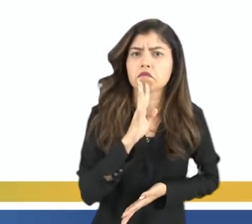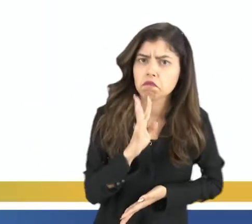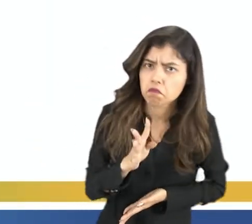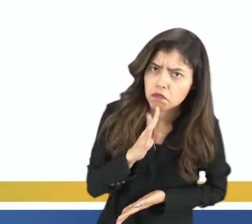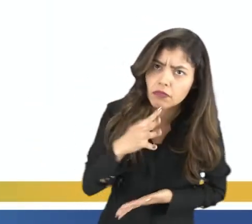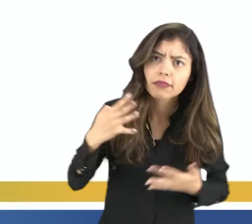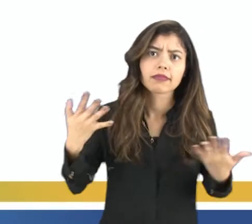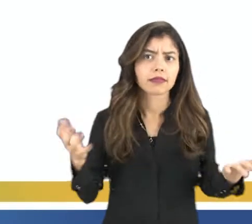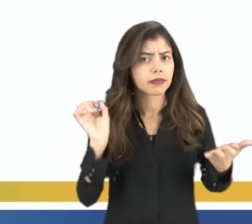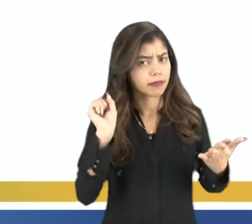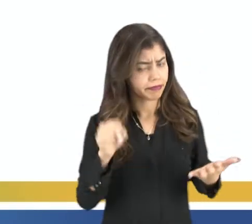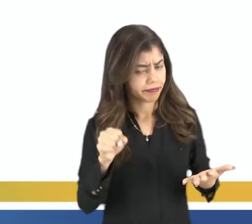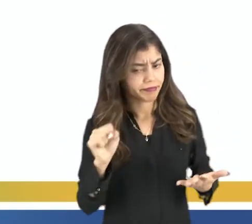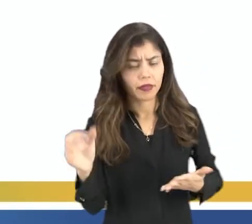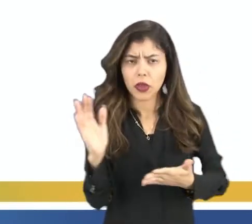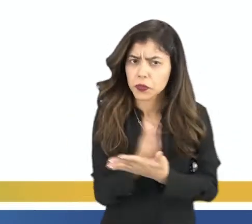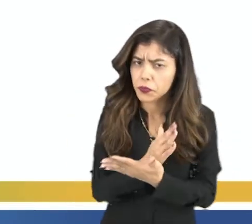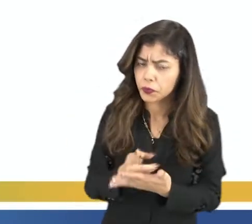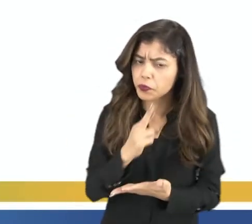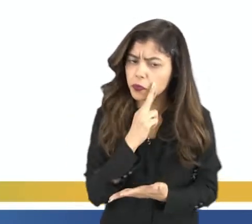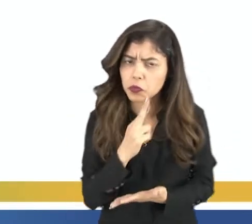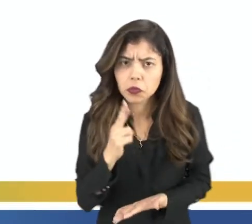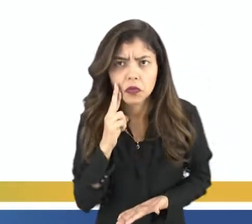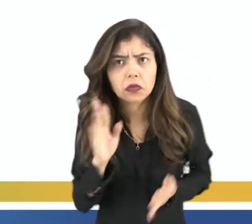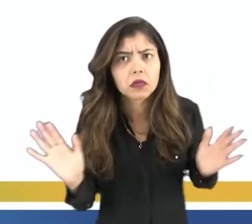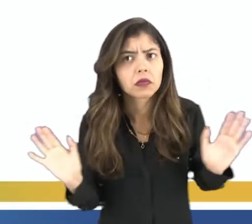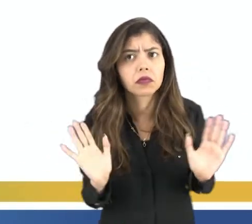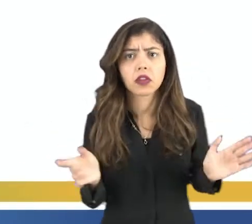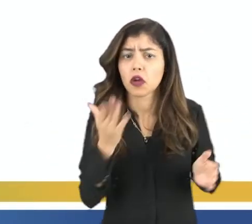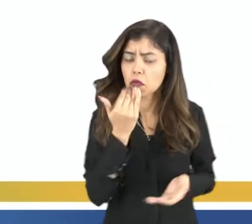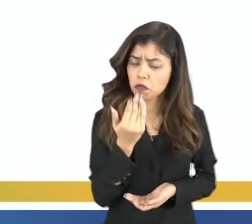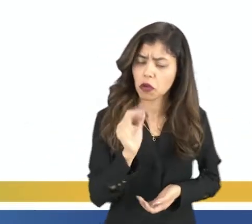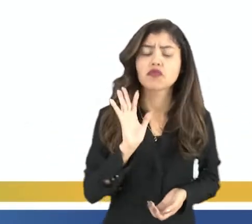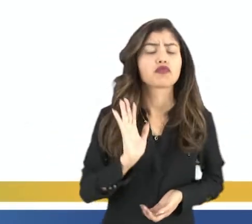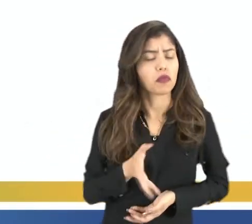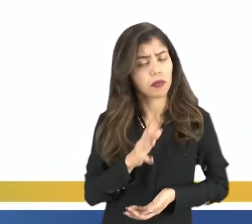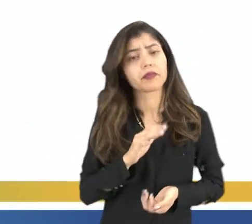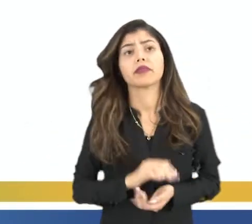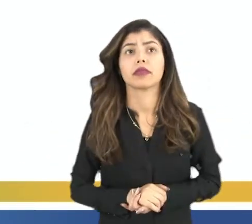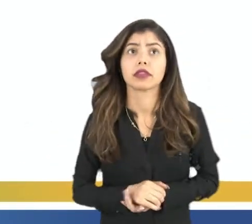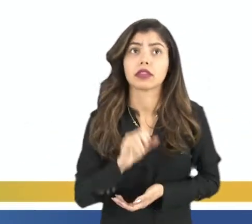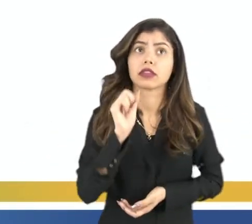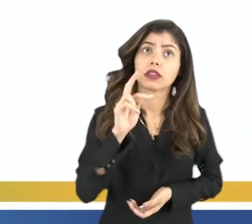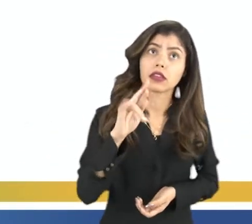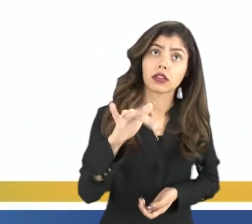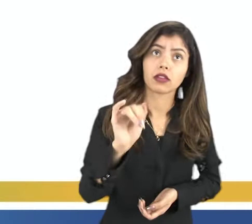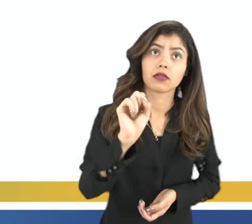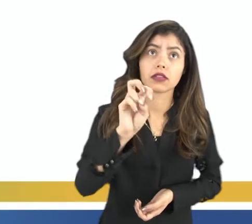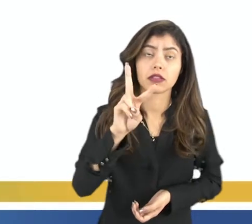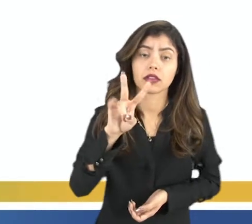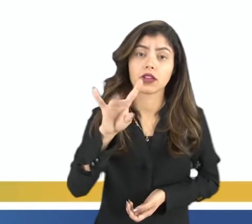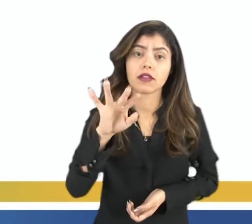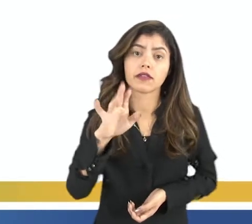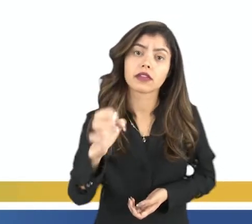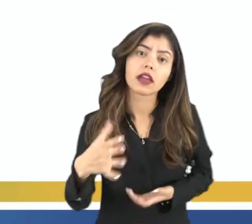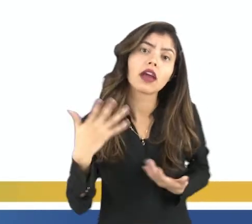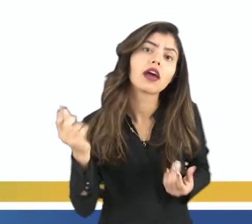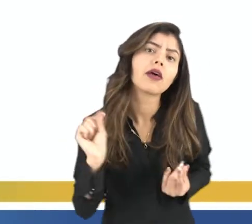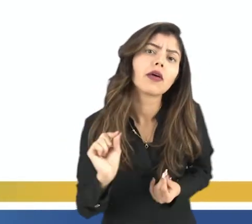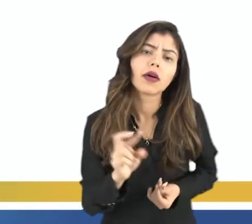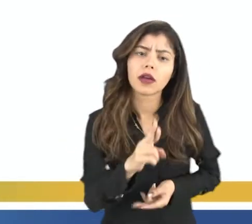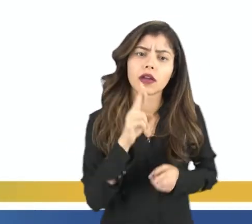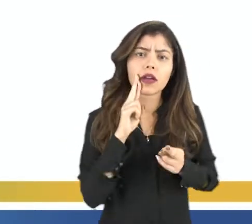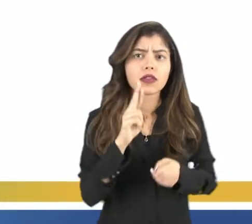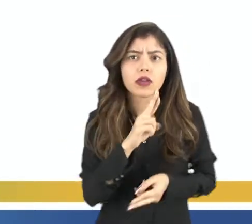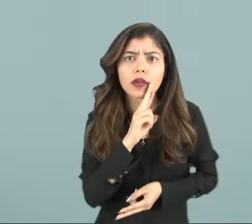certeza conhece algum restaurante, já viu, já foi, já almoçou? Self-service, tá? O que é um restaurante que